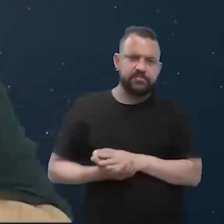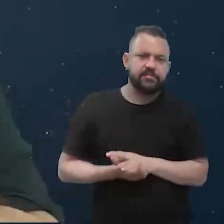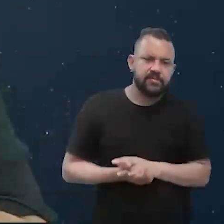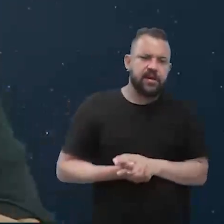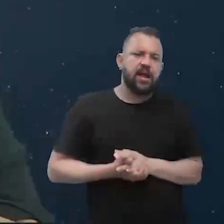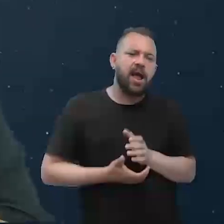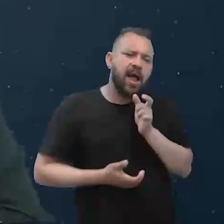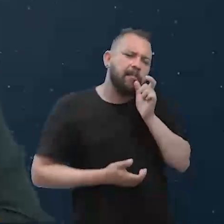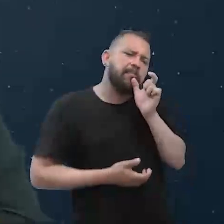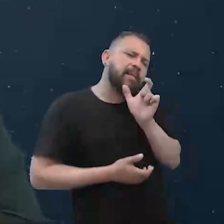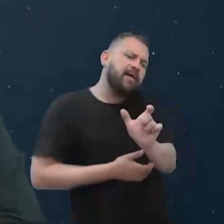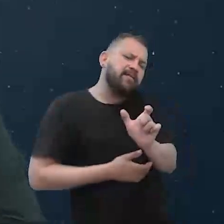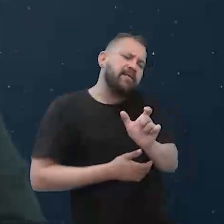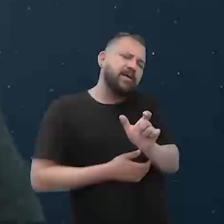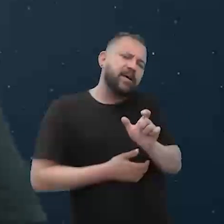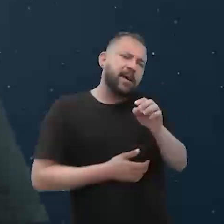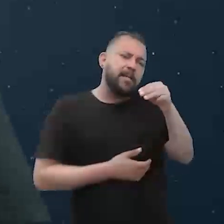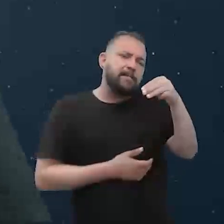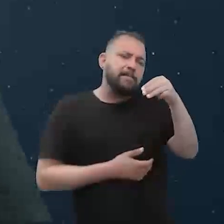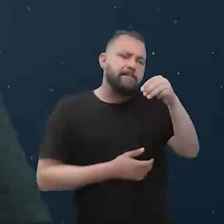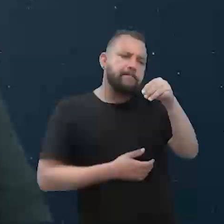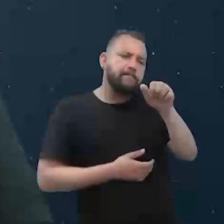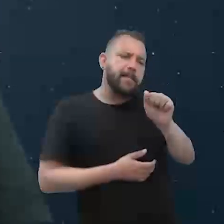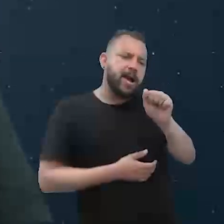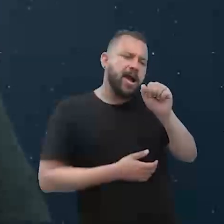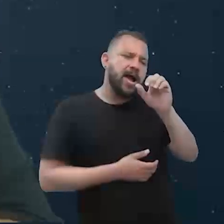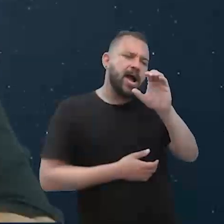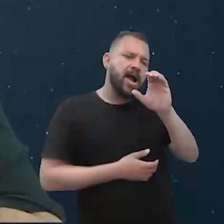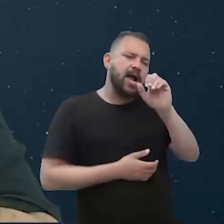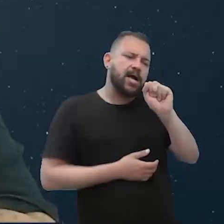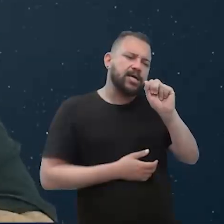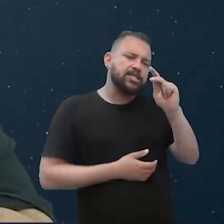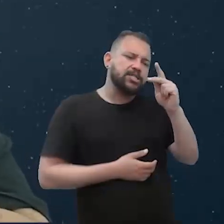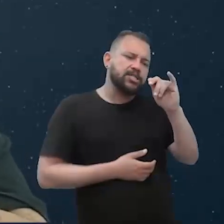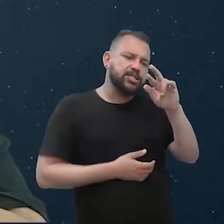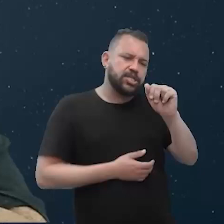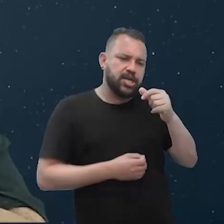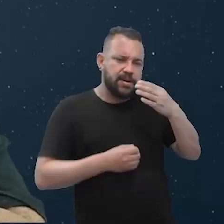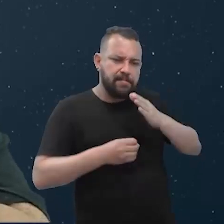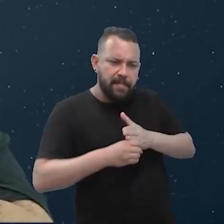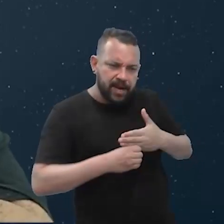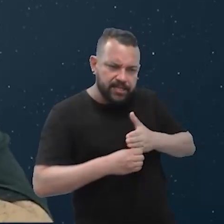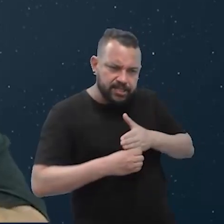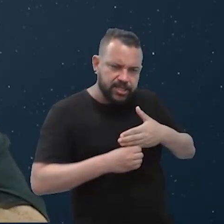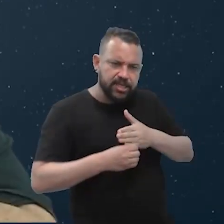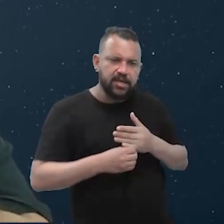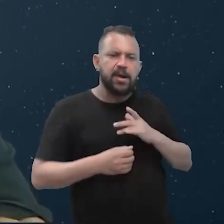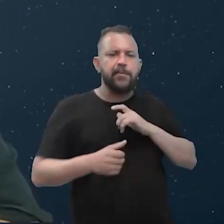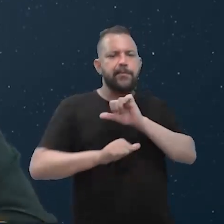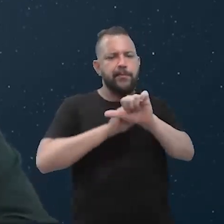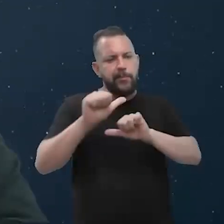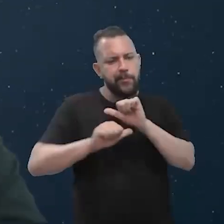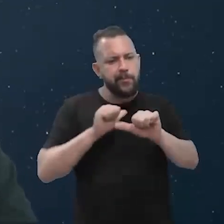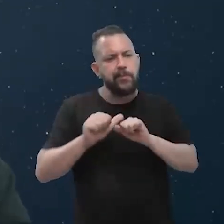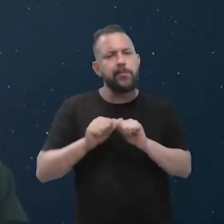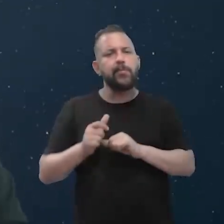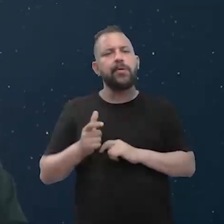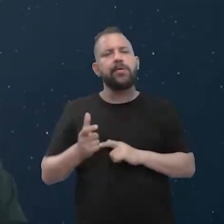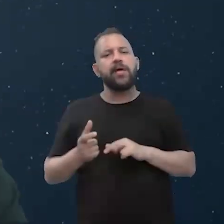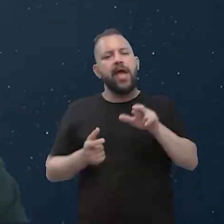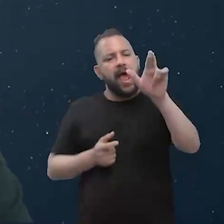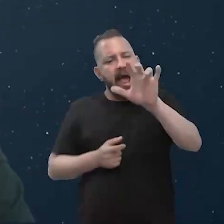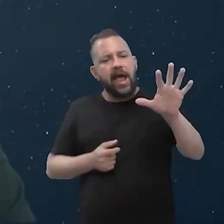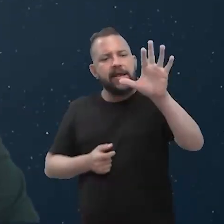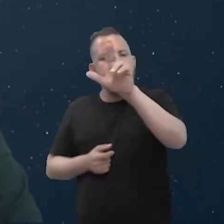A palavra macaxeira, ela é uma palavra que também ela muda muito conforme